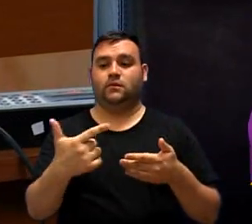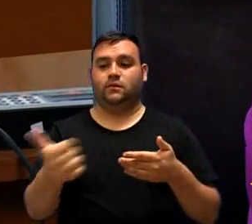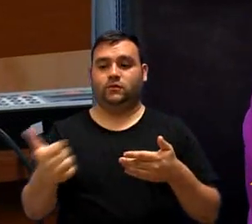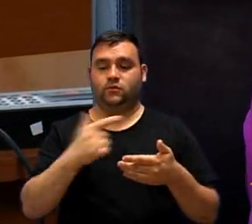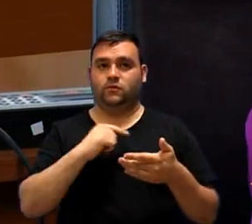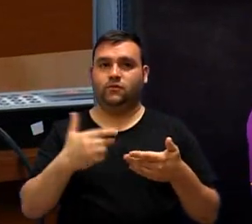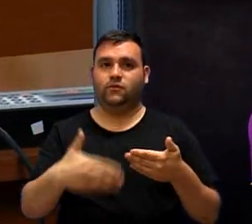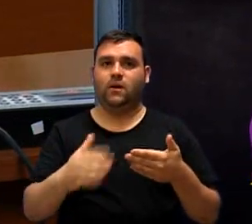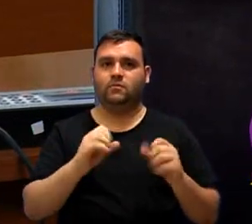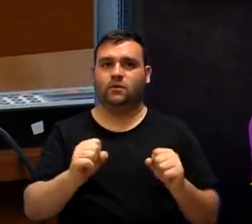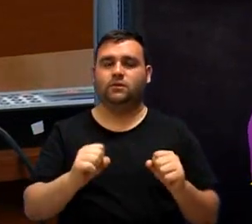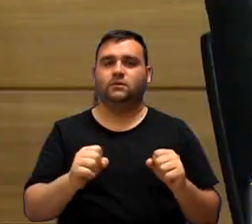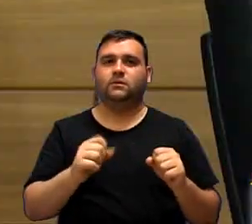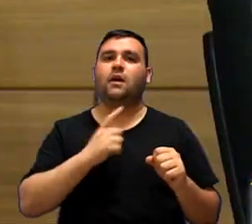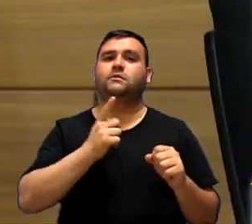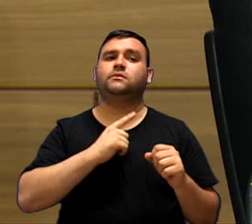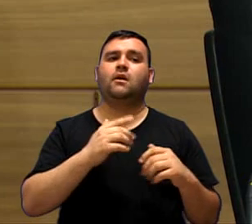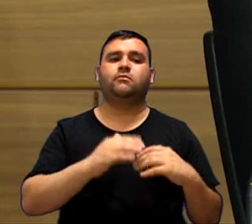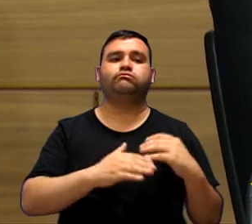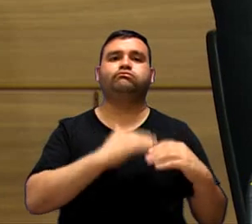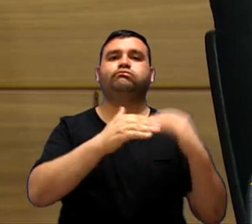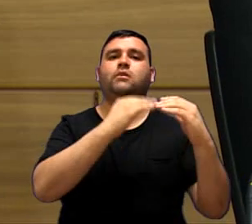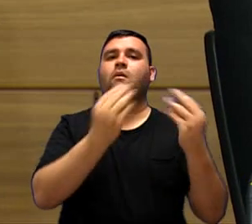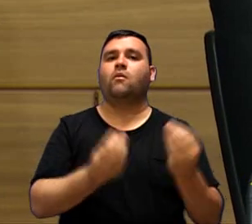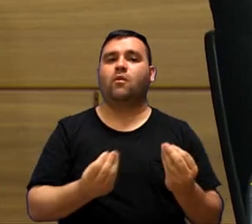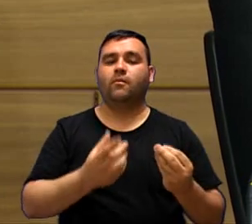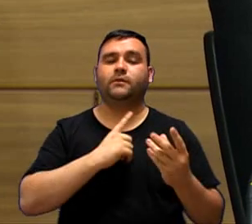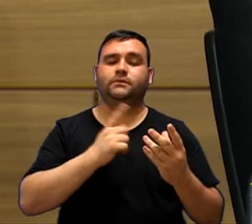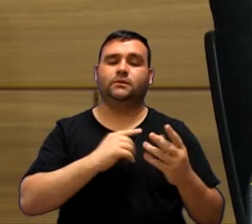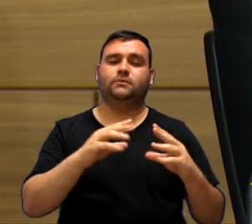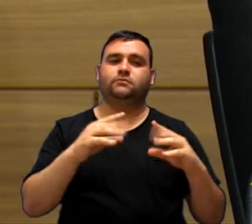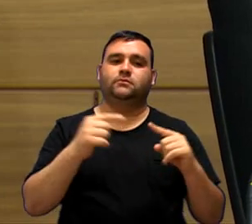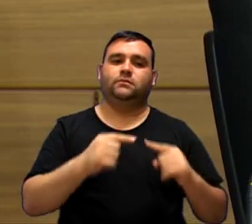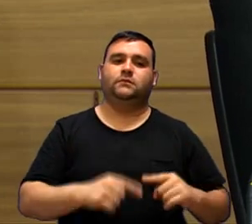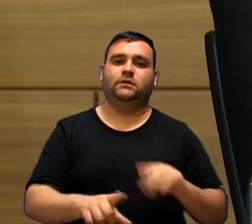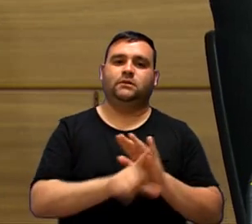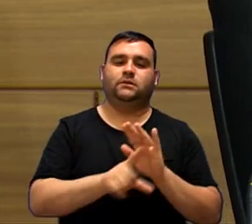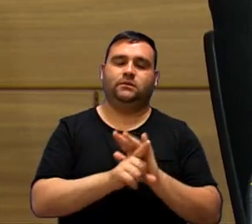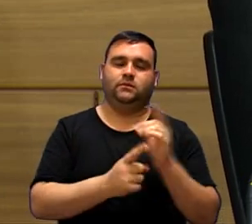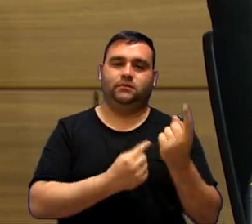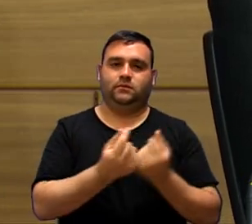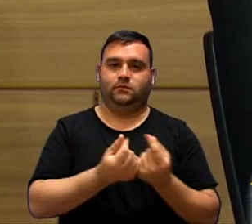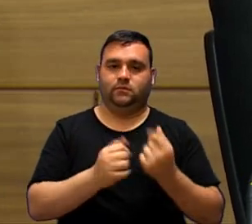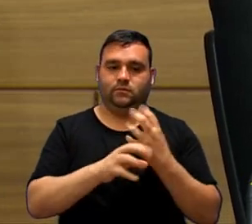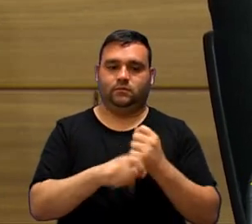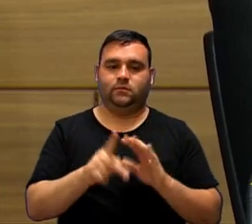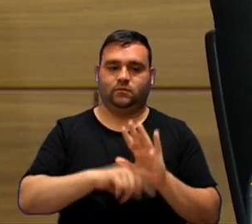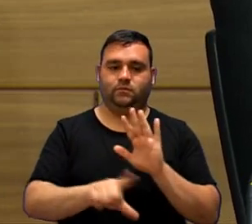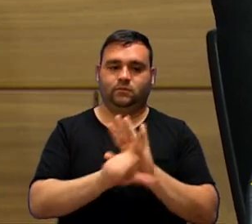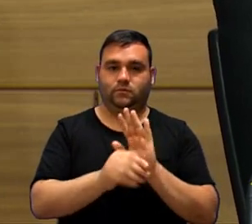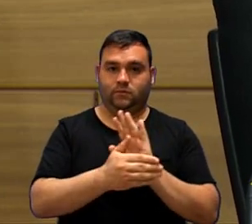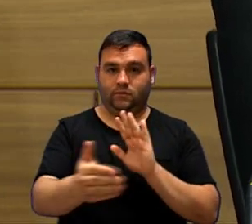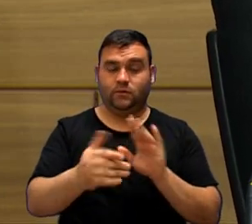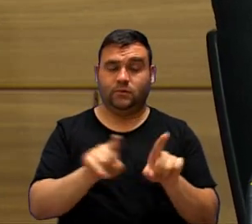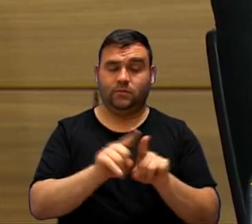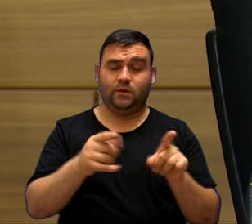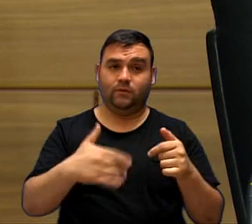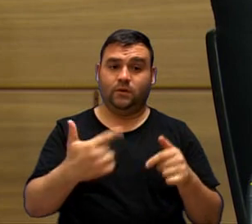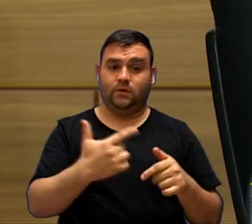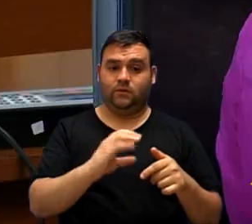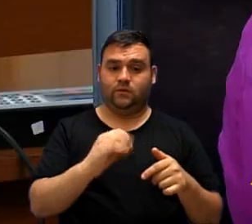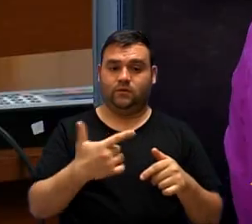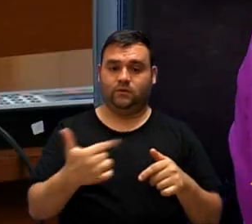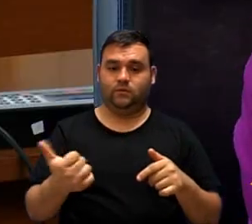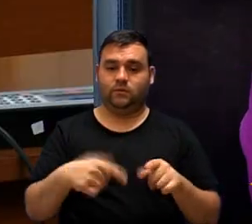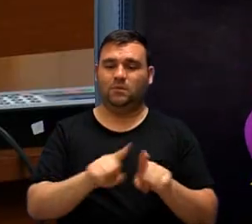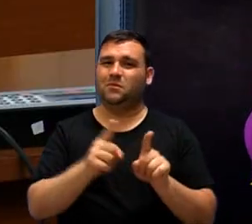2021. Não, nós colocamos a evolução da receita, é um quadro que está dentro da lei do projeto de lei. O que nós vamos arrecadar em 2021,